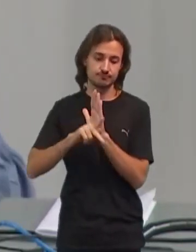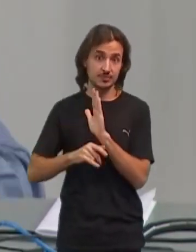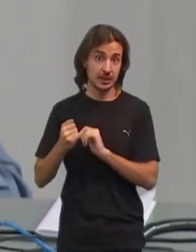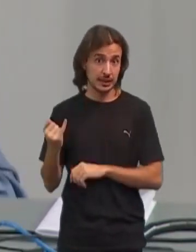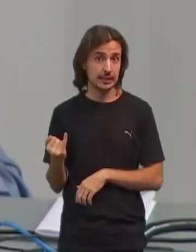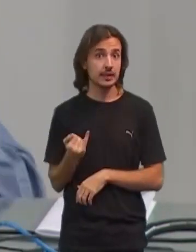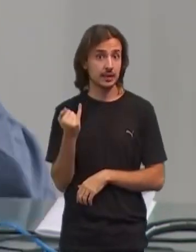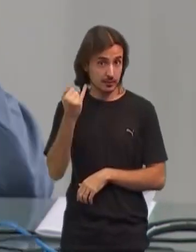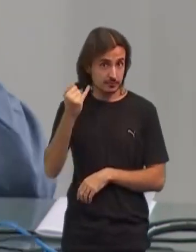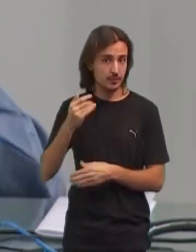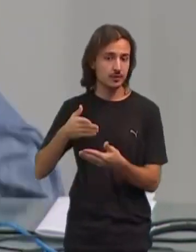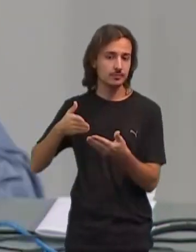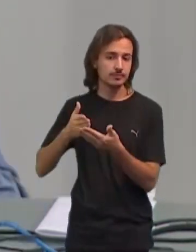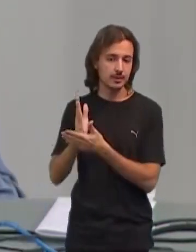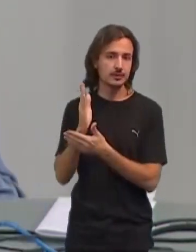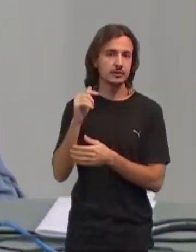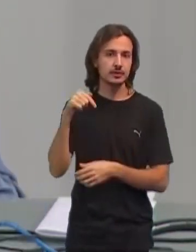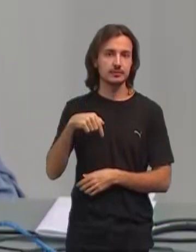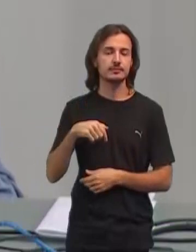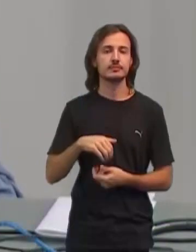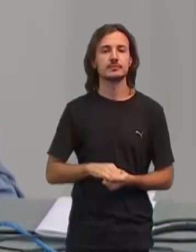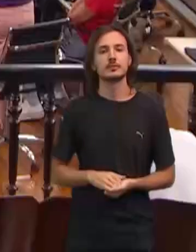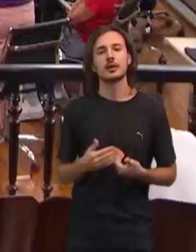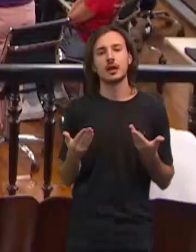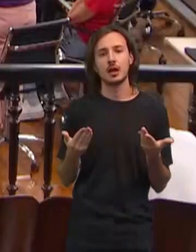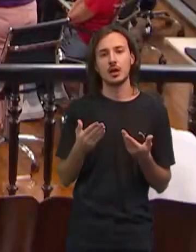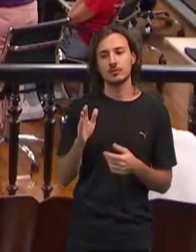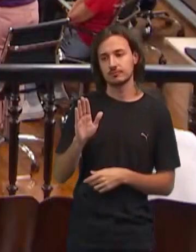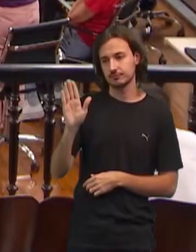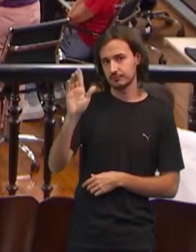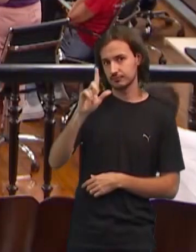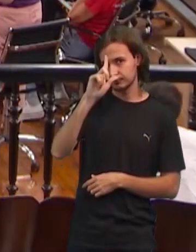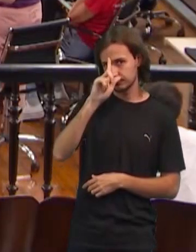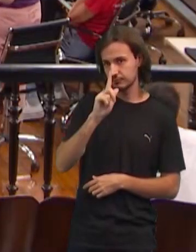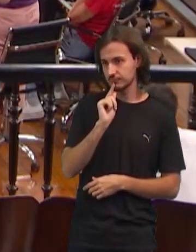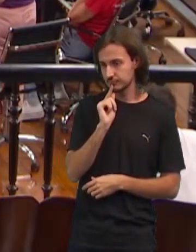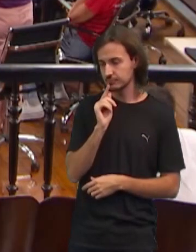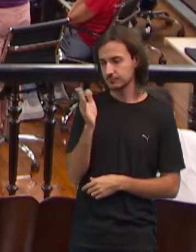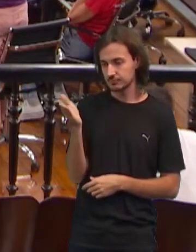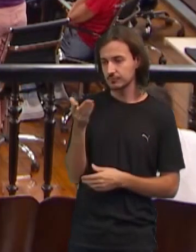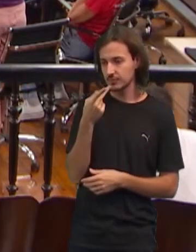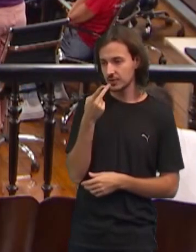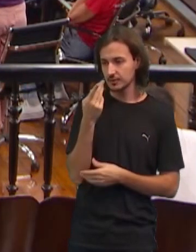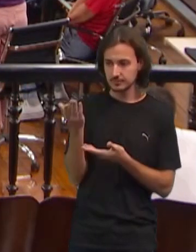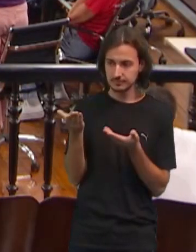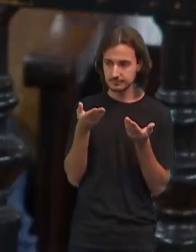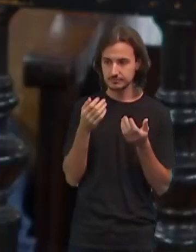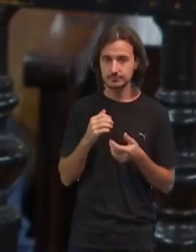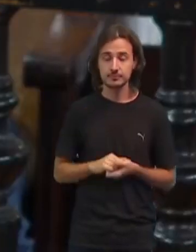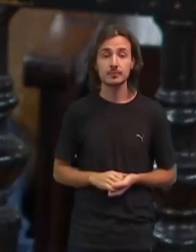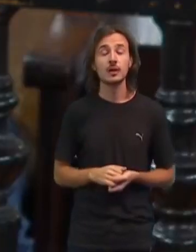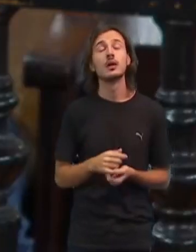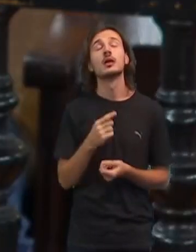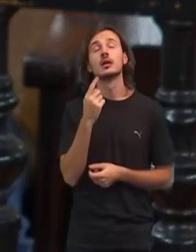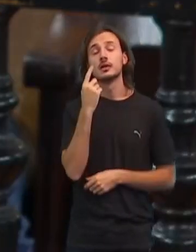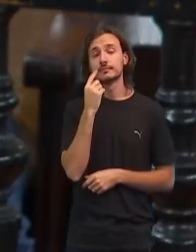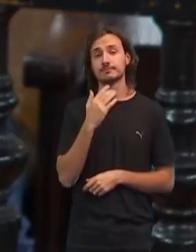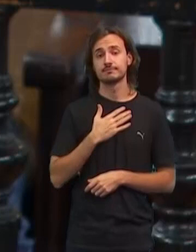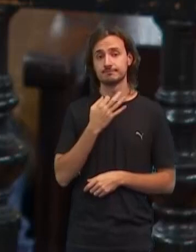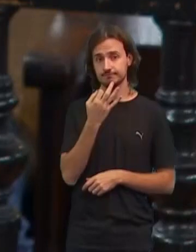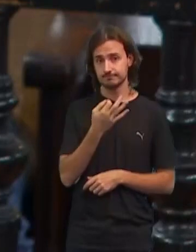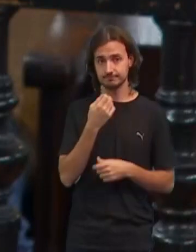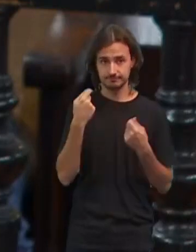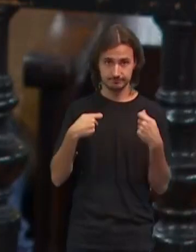só um registro que eu quero deixar pela ordem, vereadora Laís Ferro. Obrigada, presidente. Acho que a gente tem que tomar muito cuidado